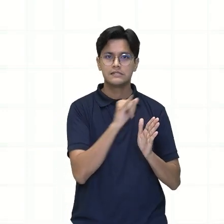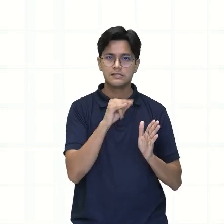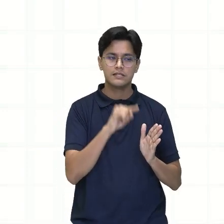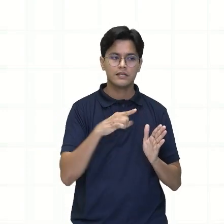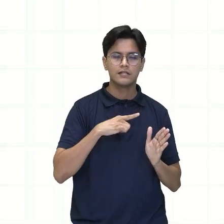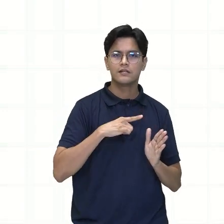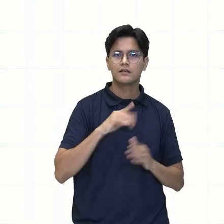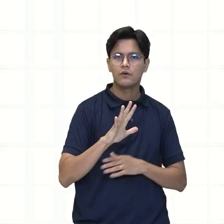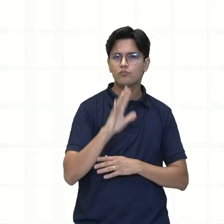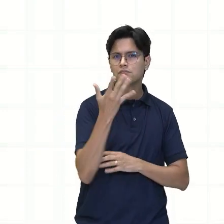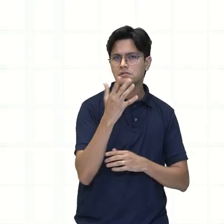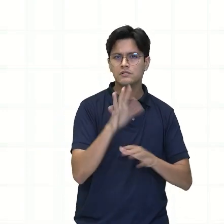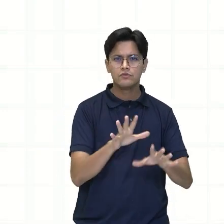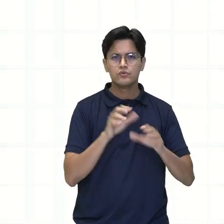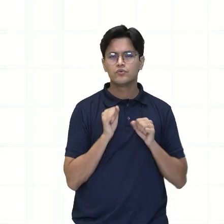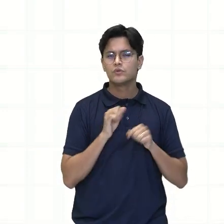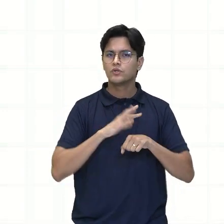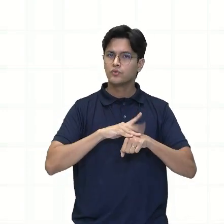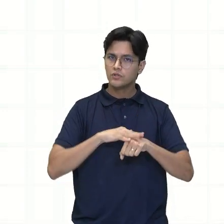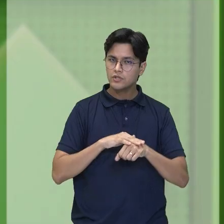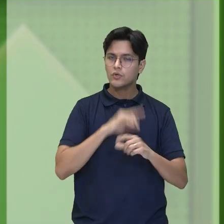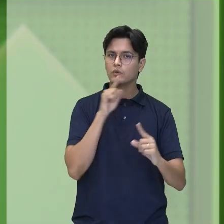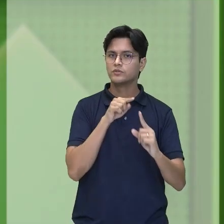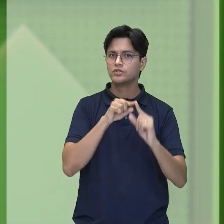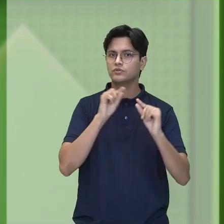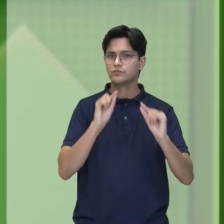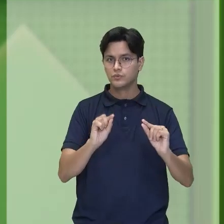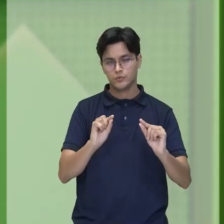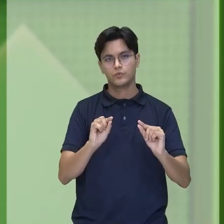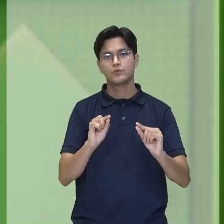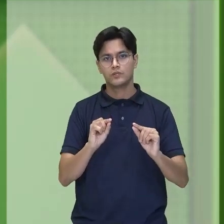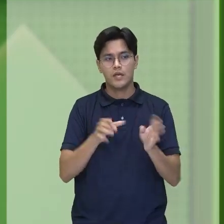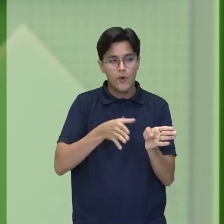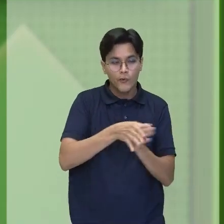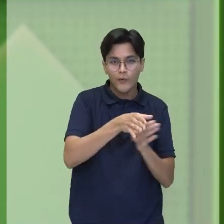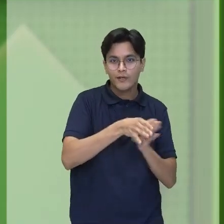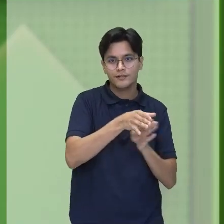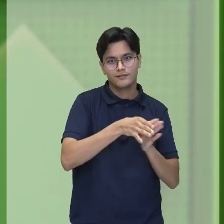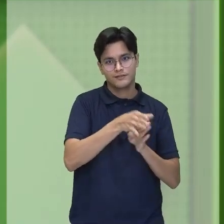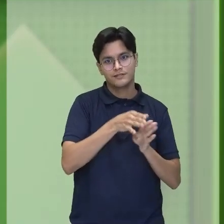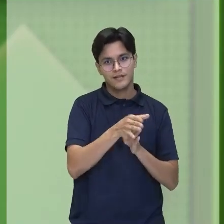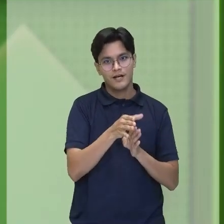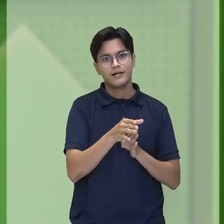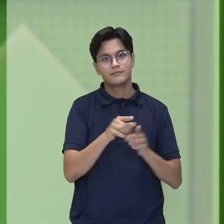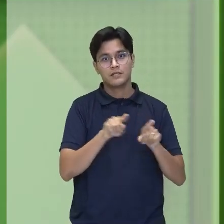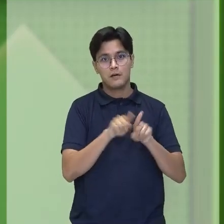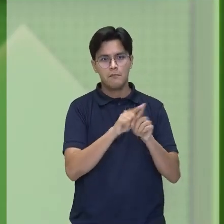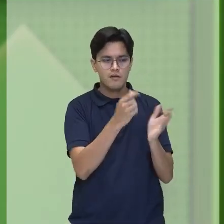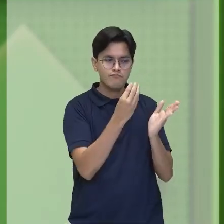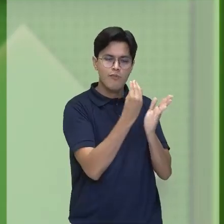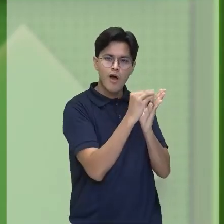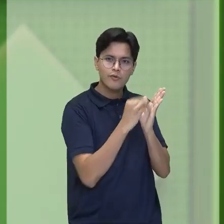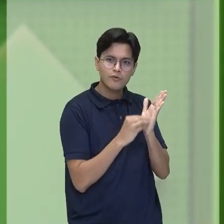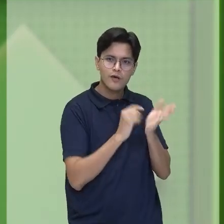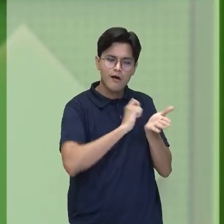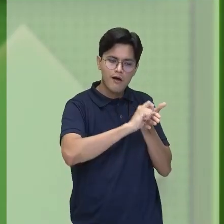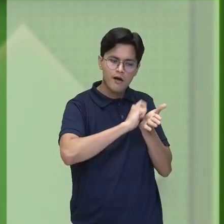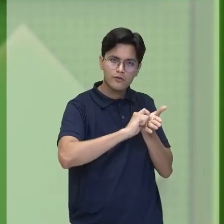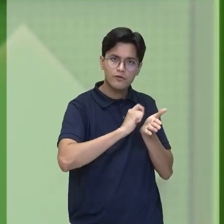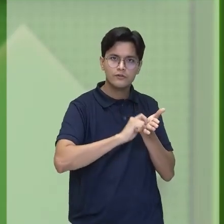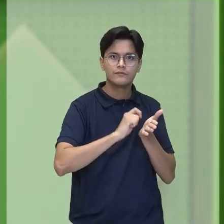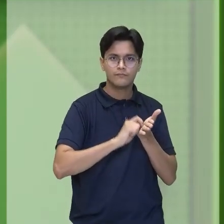a dengue, para que eles possam, então, transmitir essa informação às autoridades e assim poder combater essa doença,